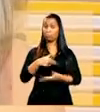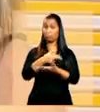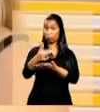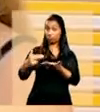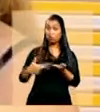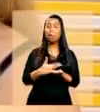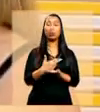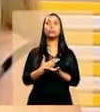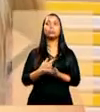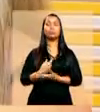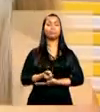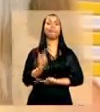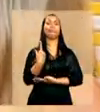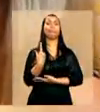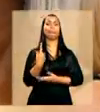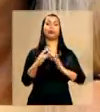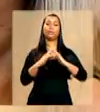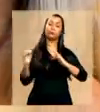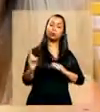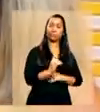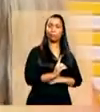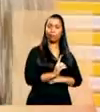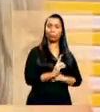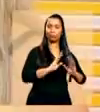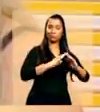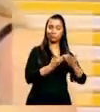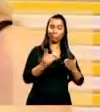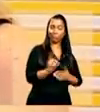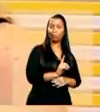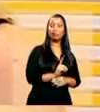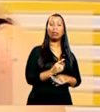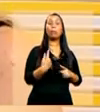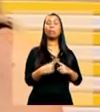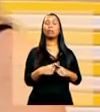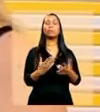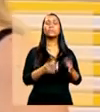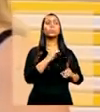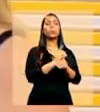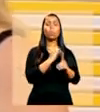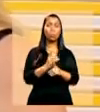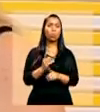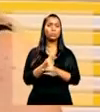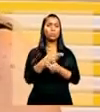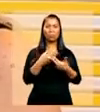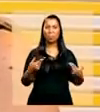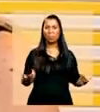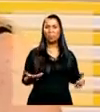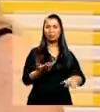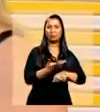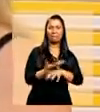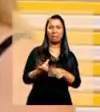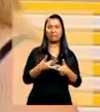professores de artes, nos surpreendemos com a volta às aulas, porque às vezes eles encontram